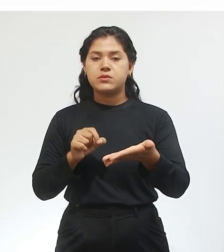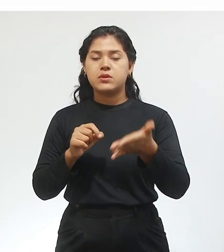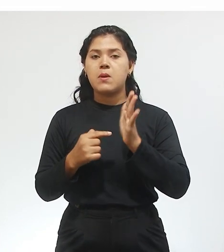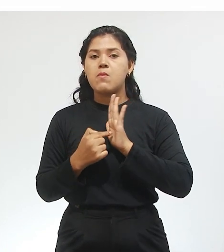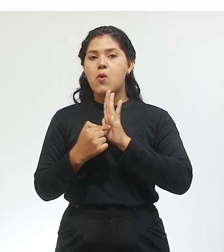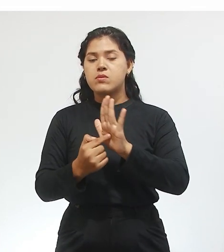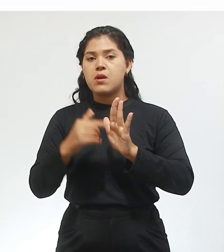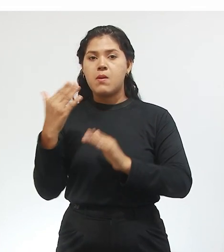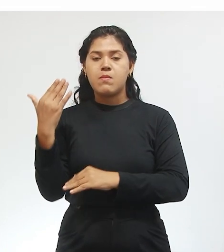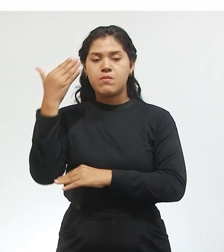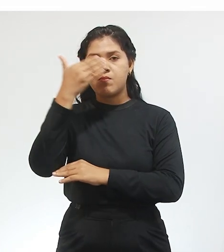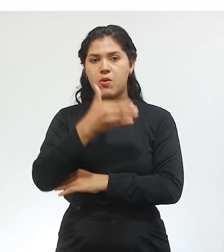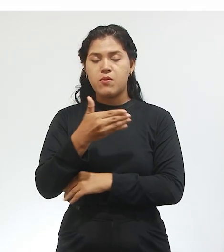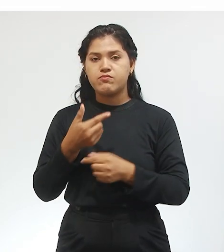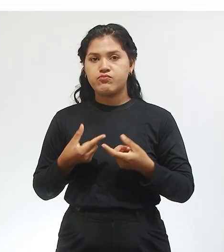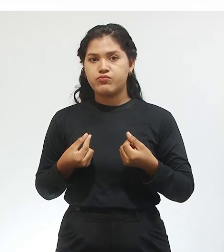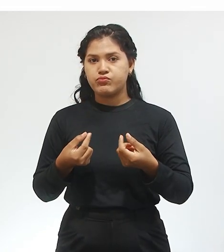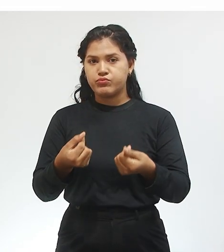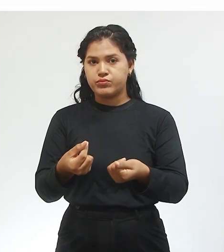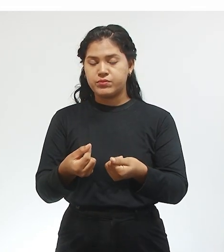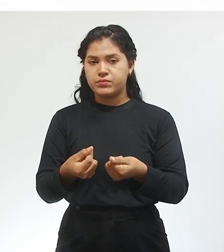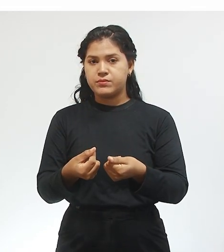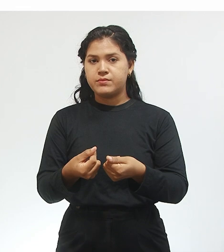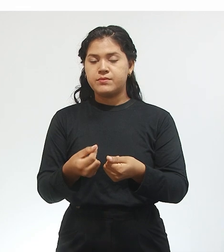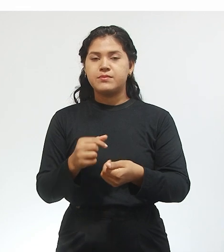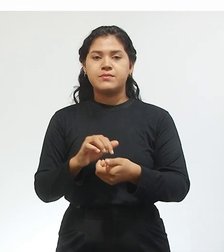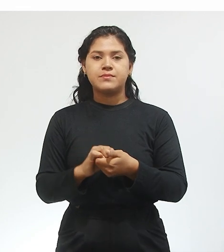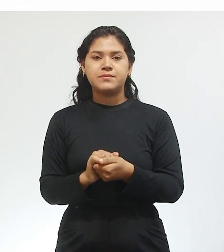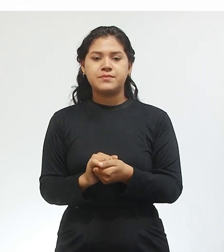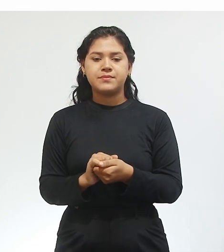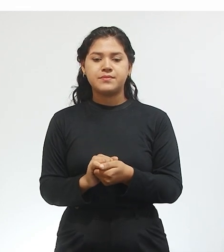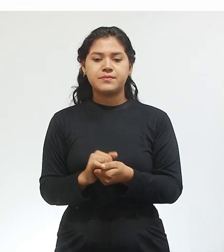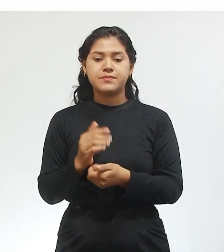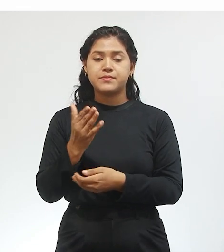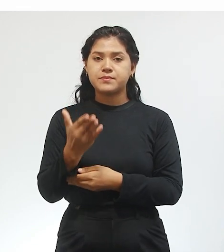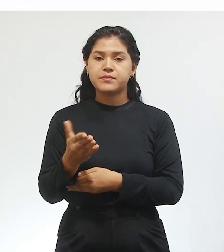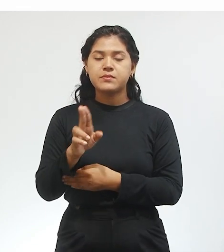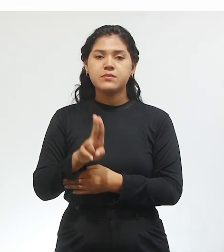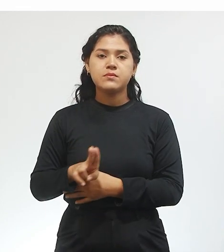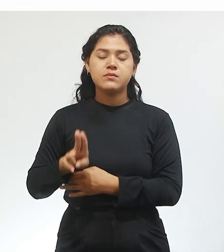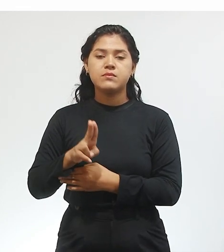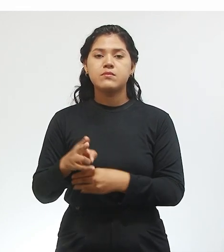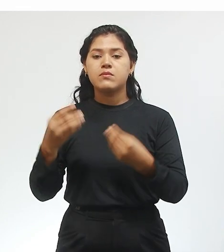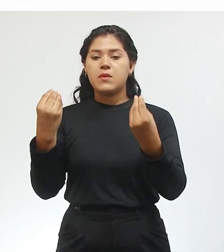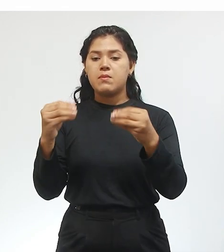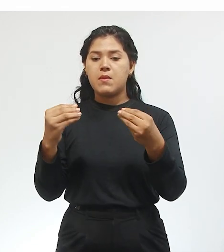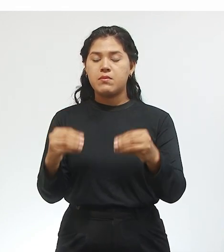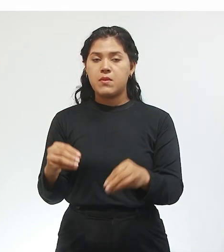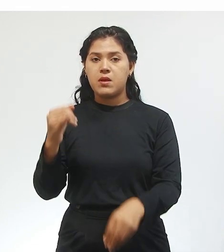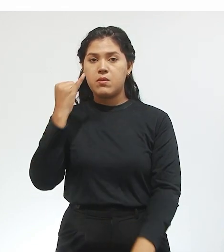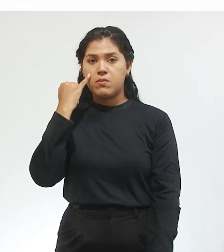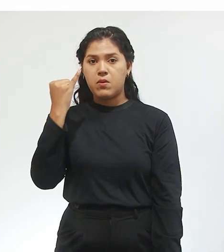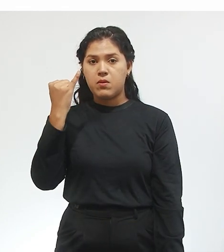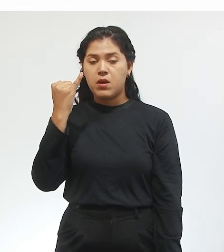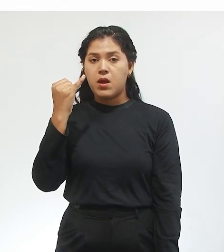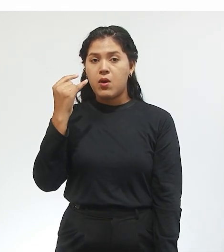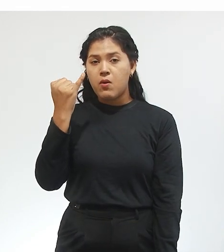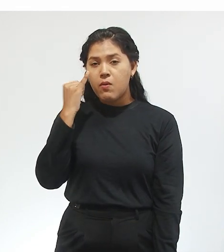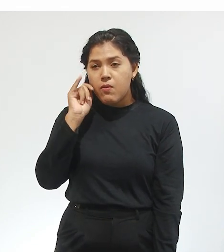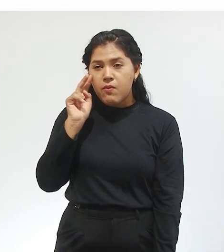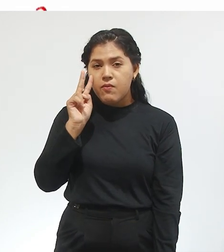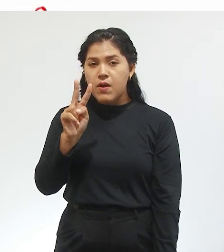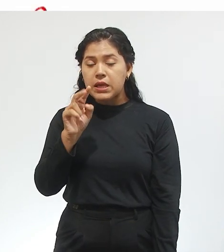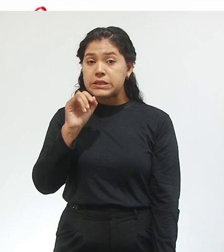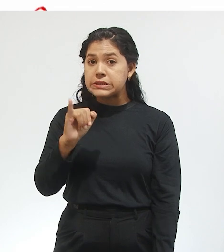fala demonstração de resultado do exercício. E aqui é onde vai observar, né? Vai apurar se a